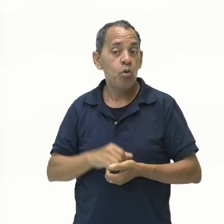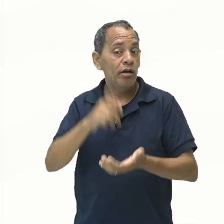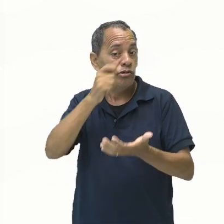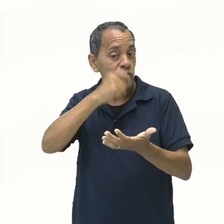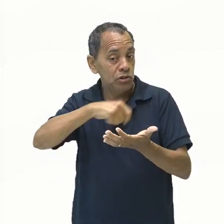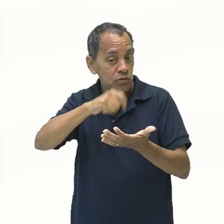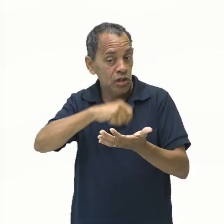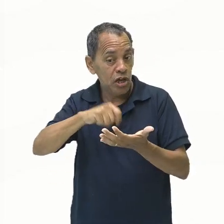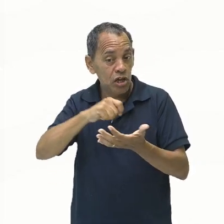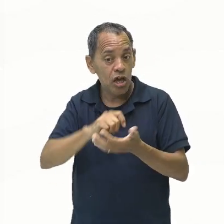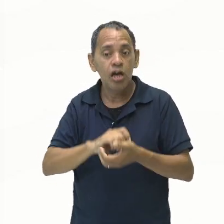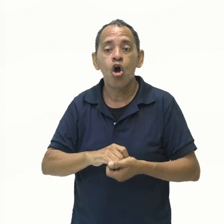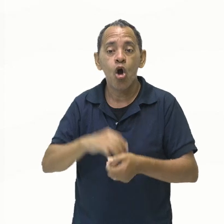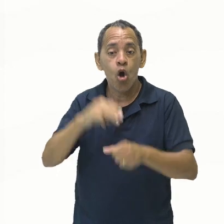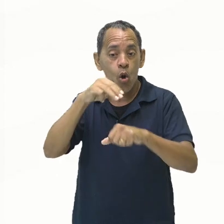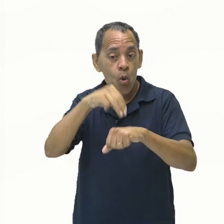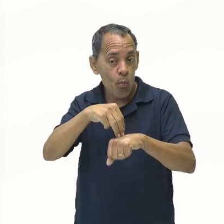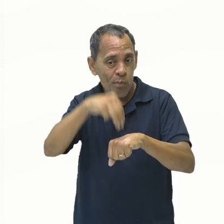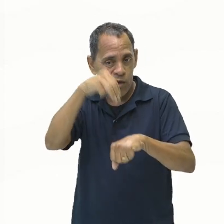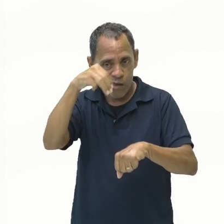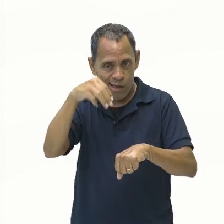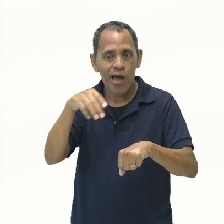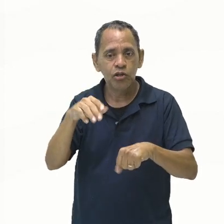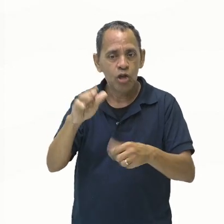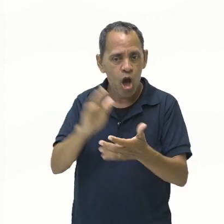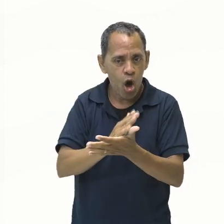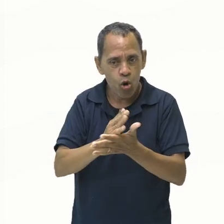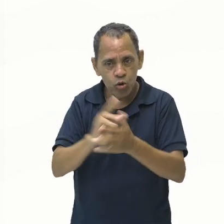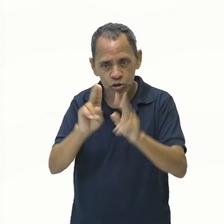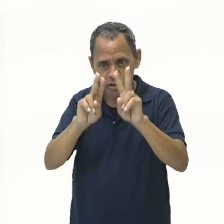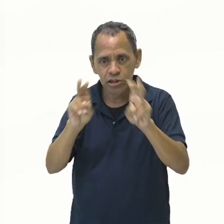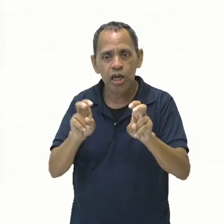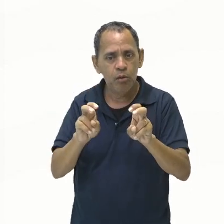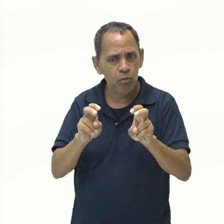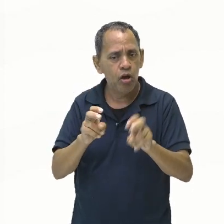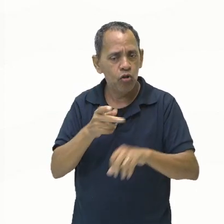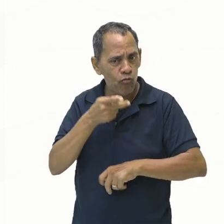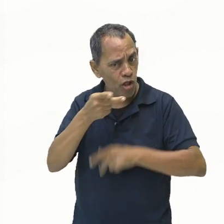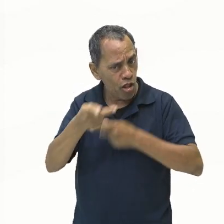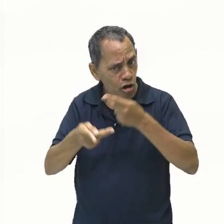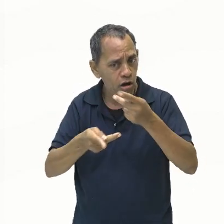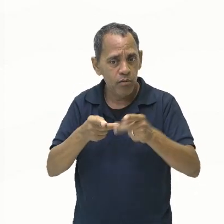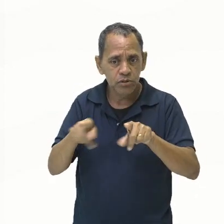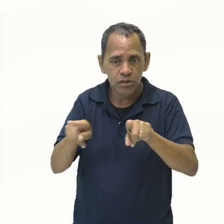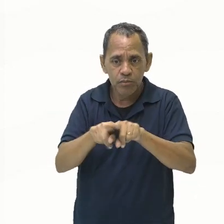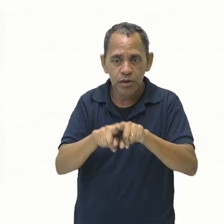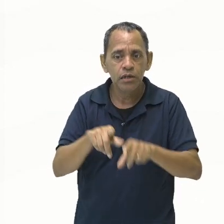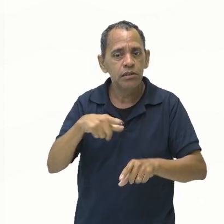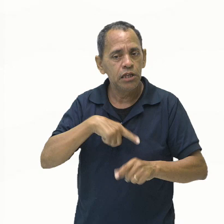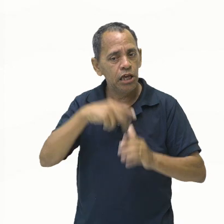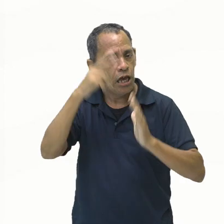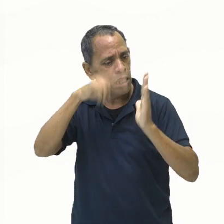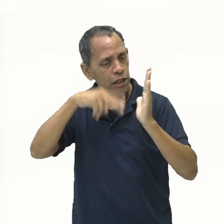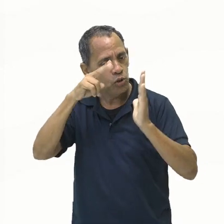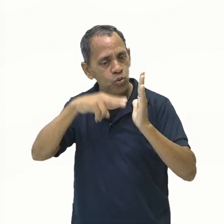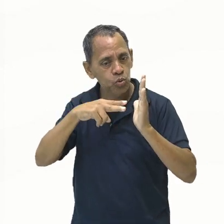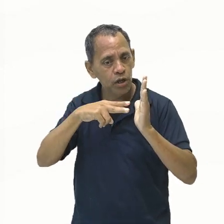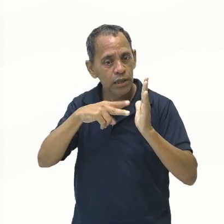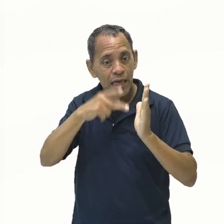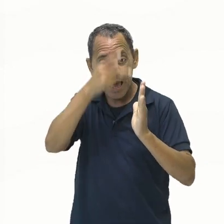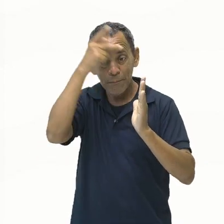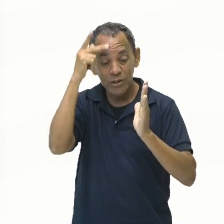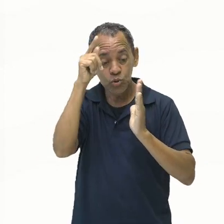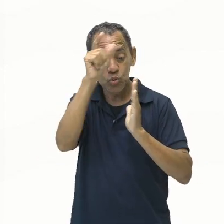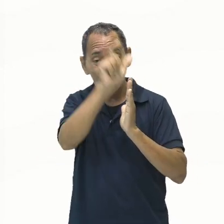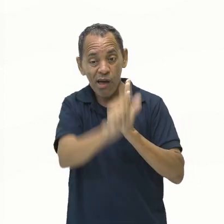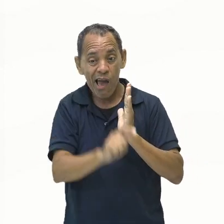dissertamos sobre um tema, nós falamos sobre um determinado tema, tá bom? Vai ter aquela leitura, e o teu leitor, ele pode se convencer